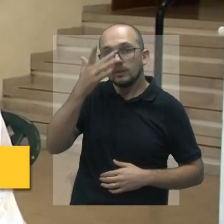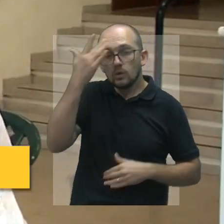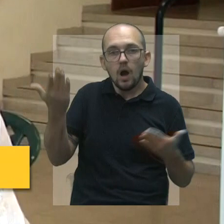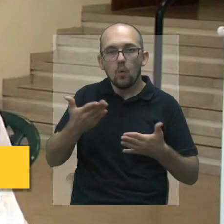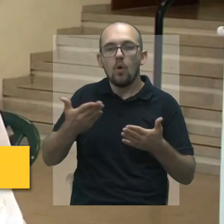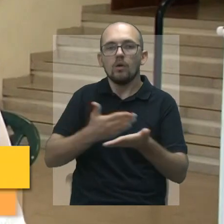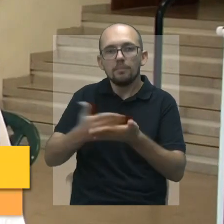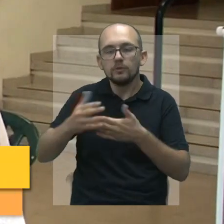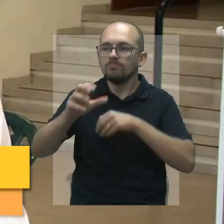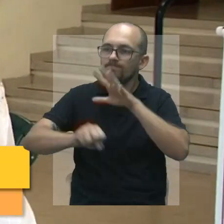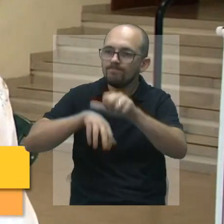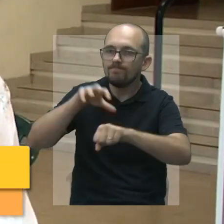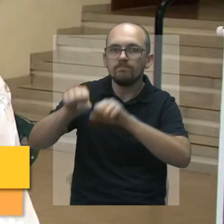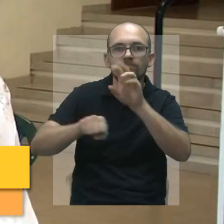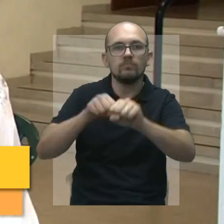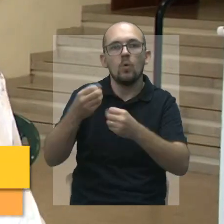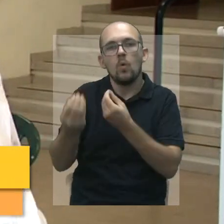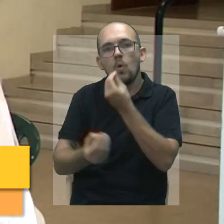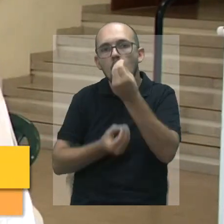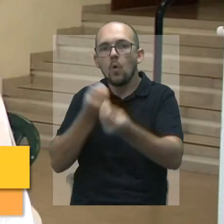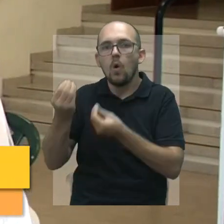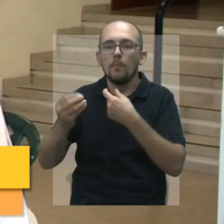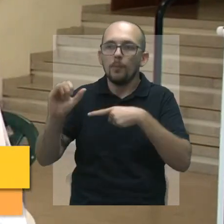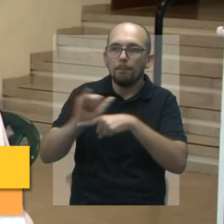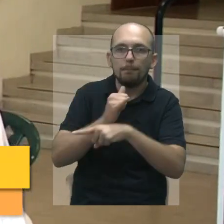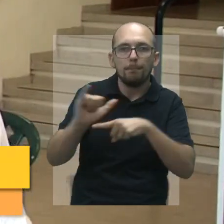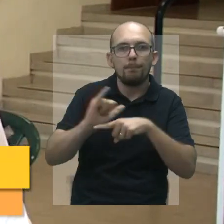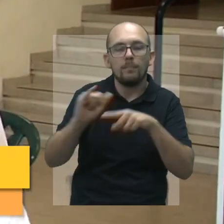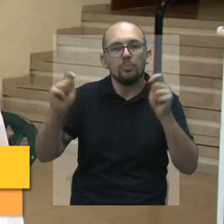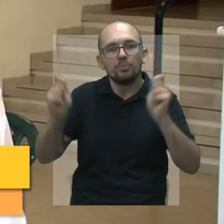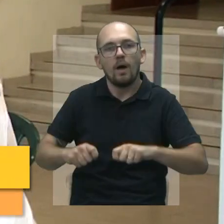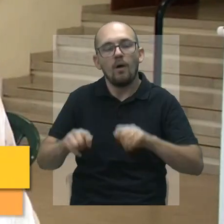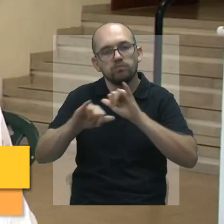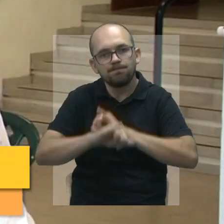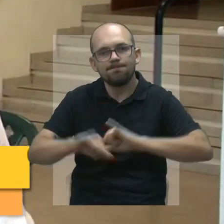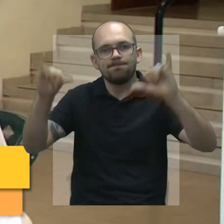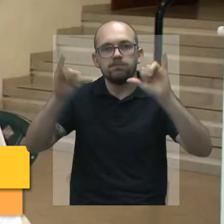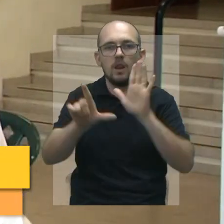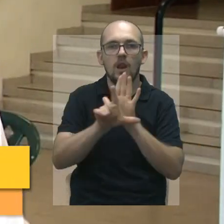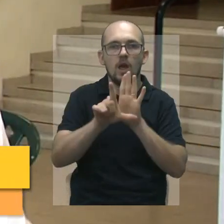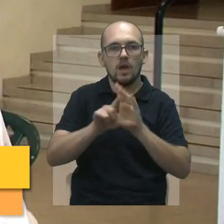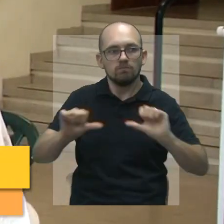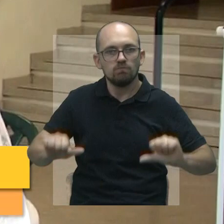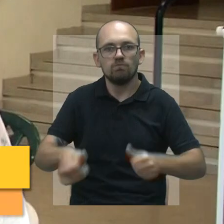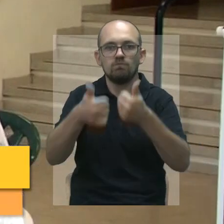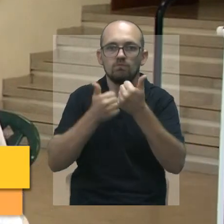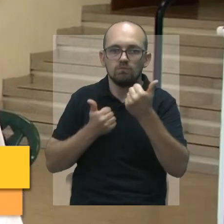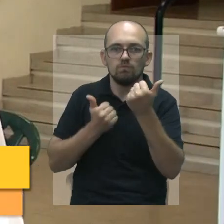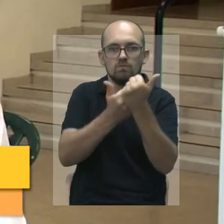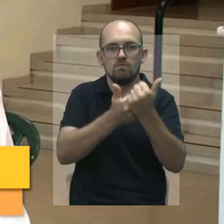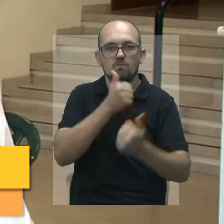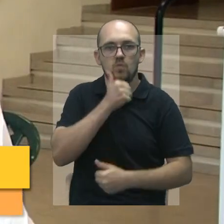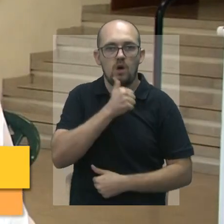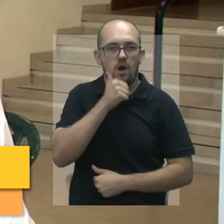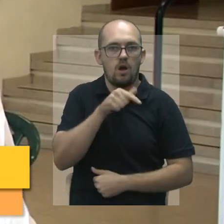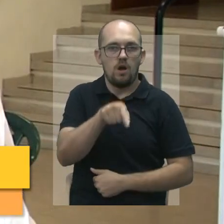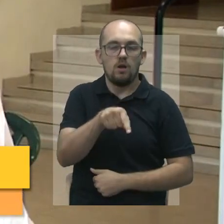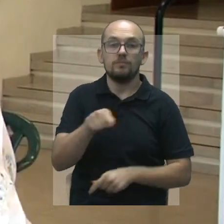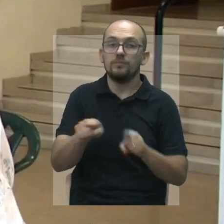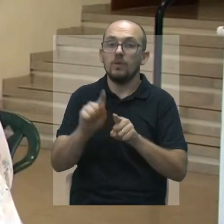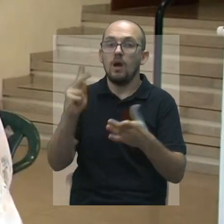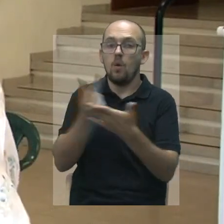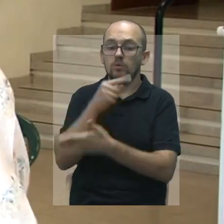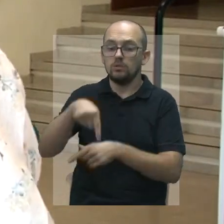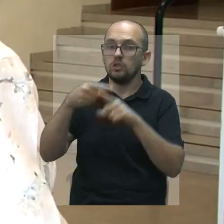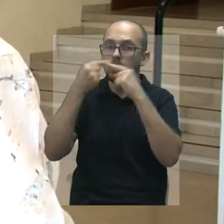essa informação sobre como promover políticas públicas voltadas às mulheres, ver o que está acontecendo em